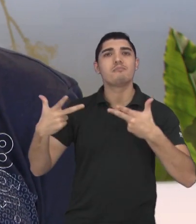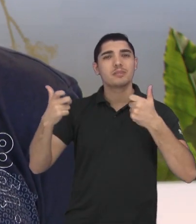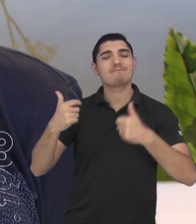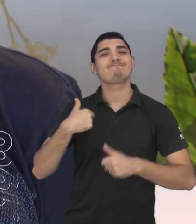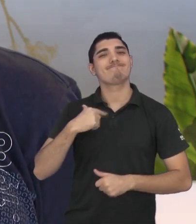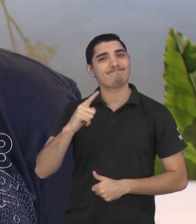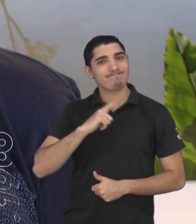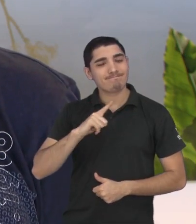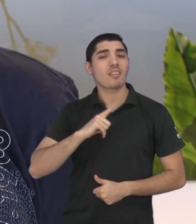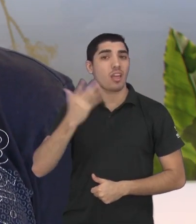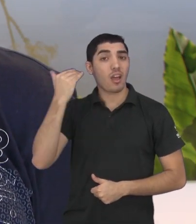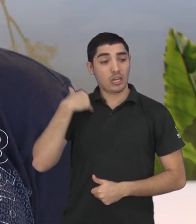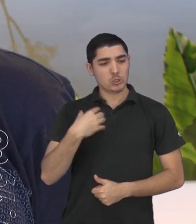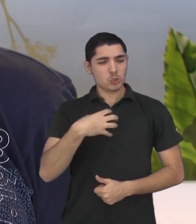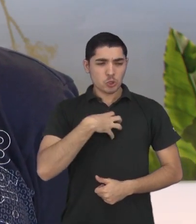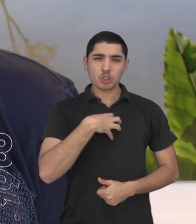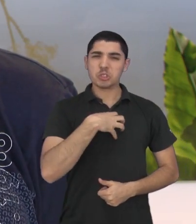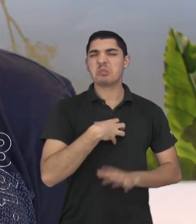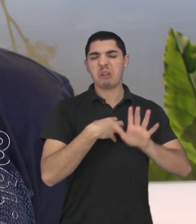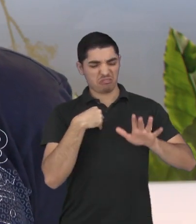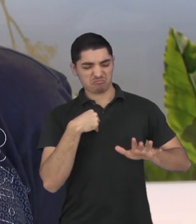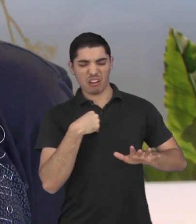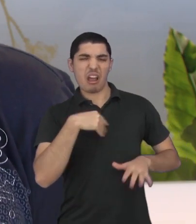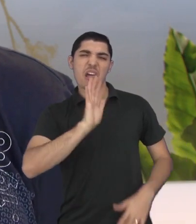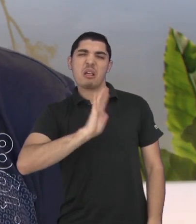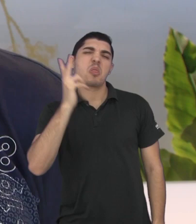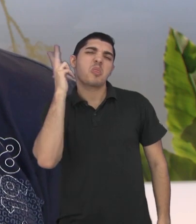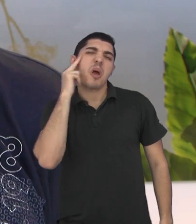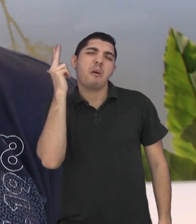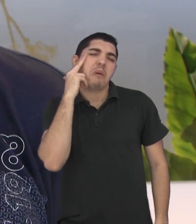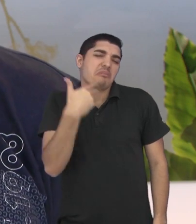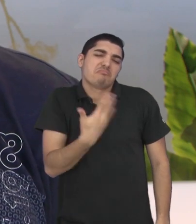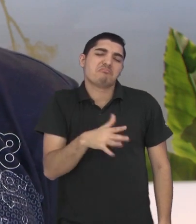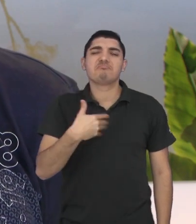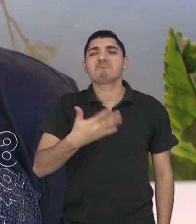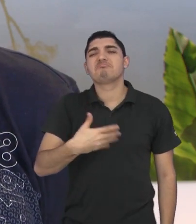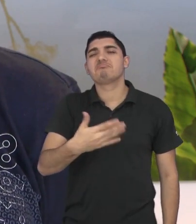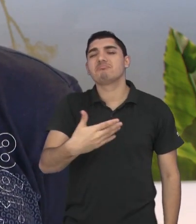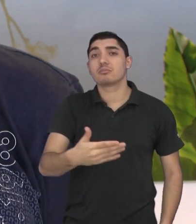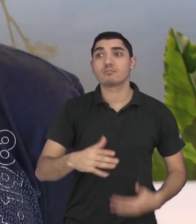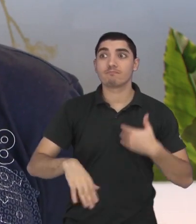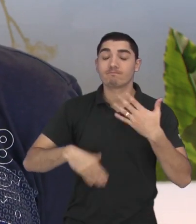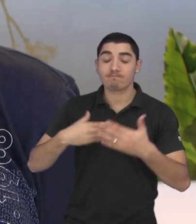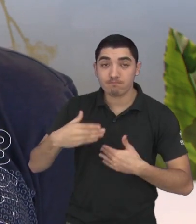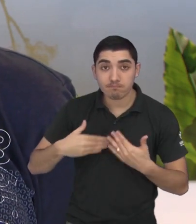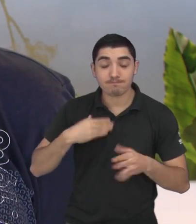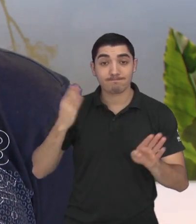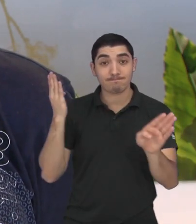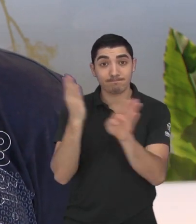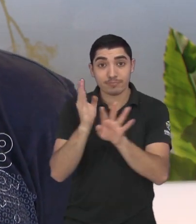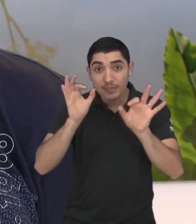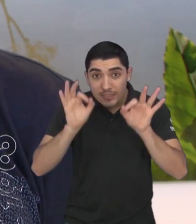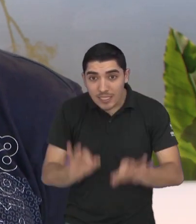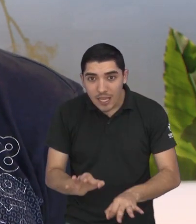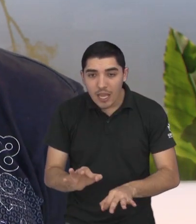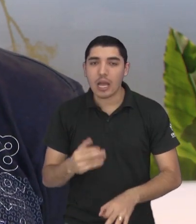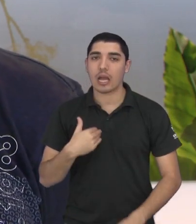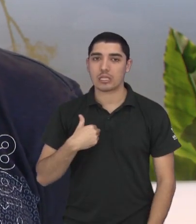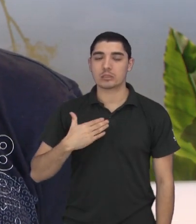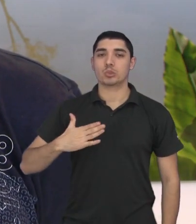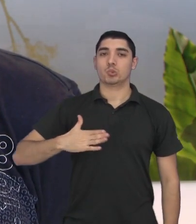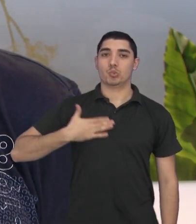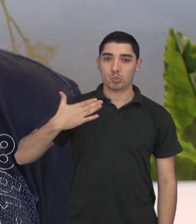com certeza você vai alcançar muito ainda na sua vida. Praticante do Hapkido desde jovem, Demétrios começou